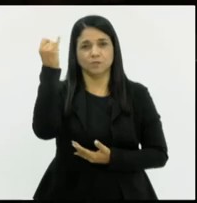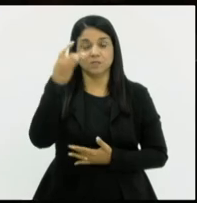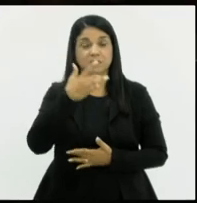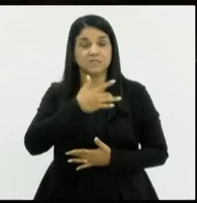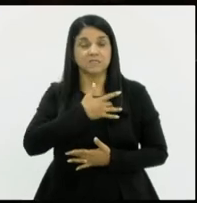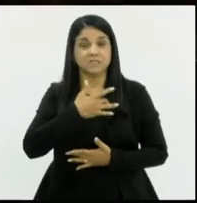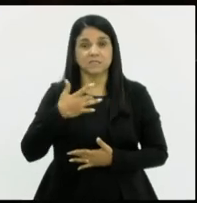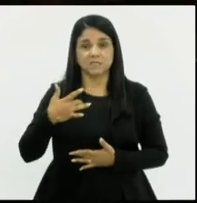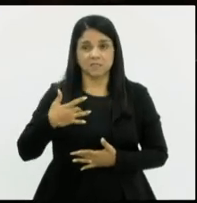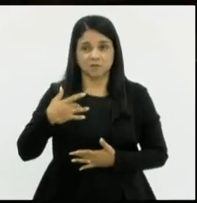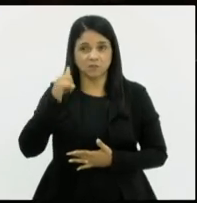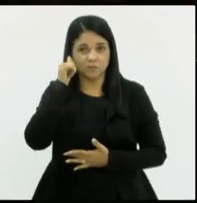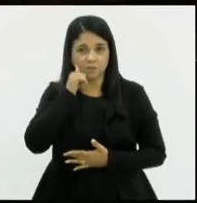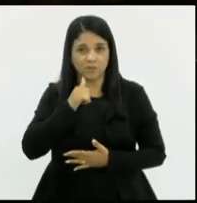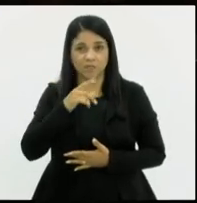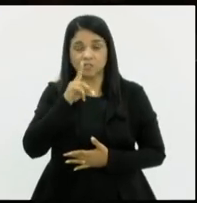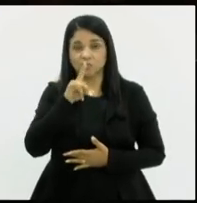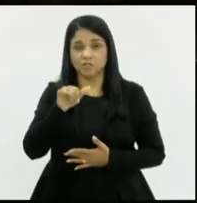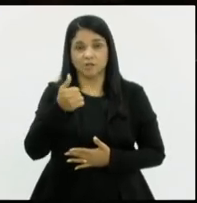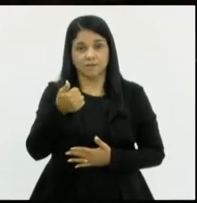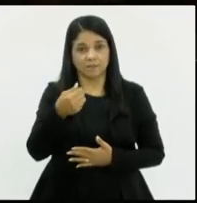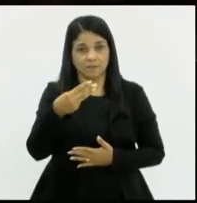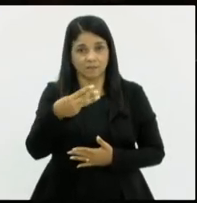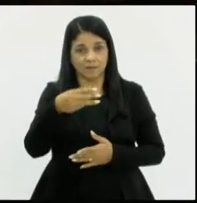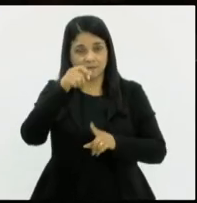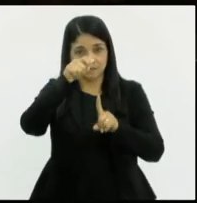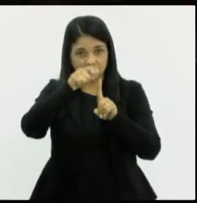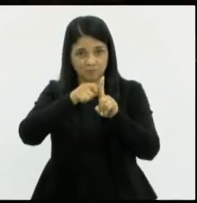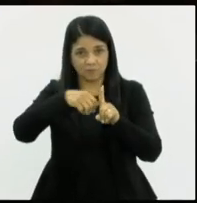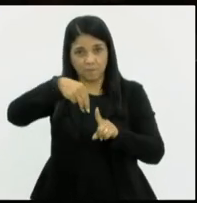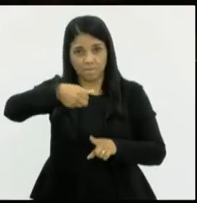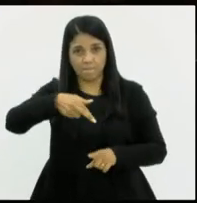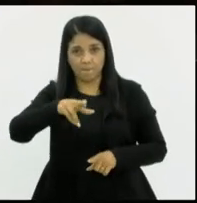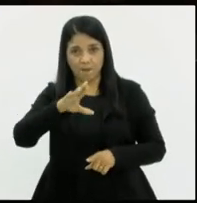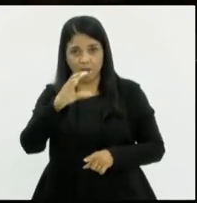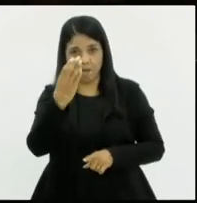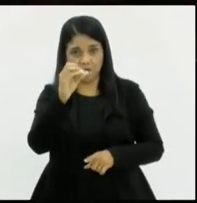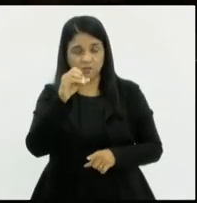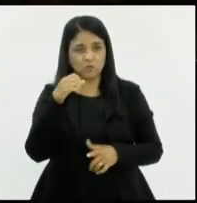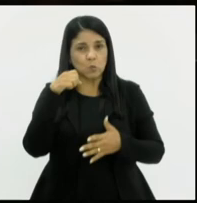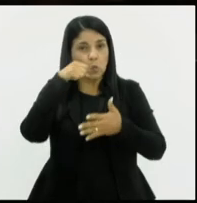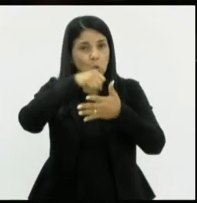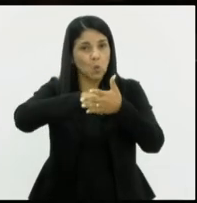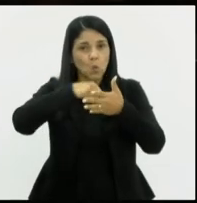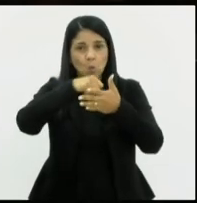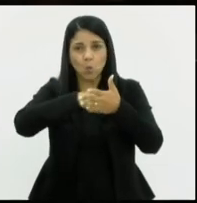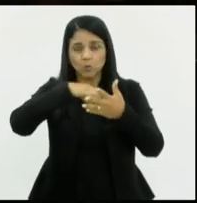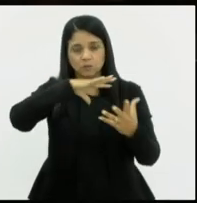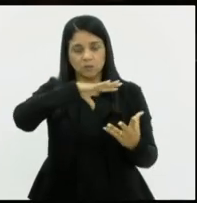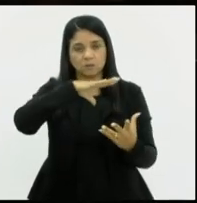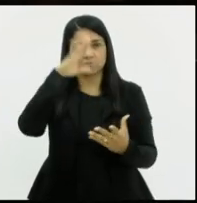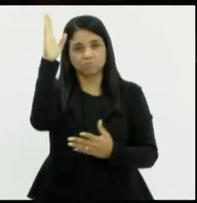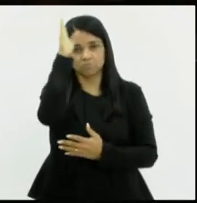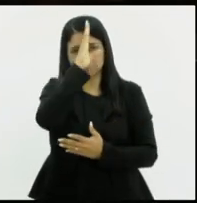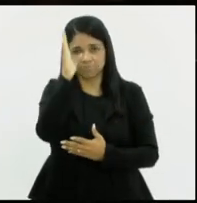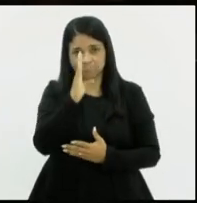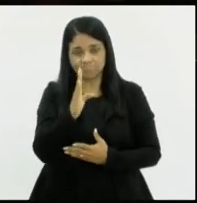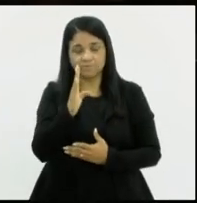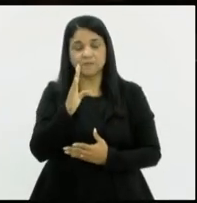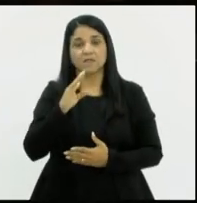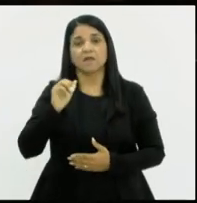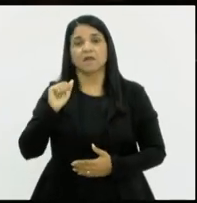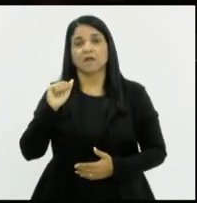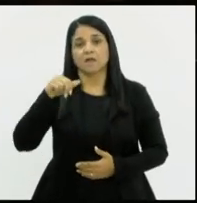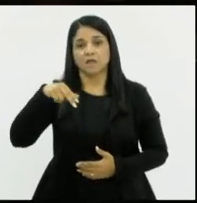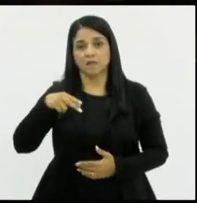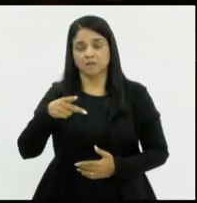da mulher. O dia 13 de março, que é o Dia Nacional de Luta, né, pela conscientização da endometriose, e a Semana